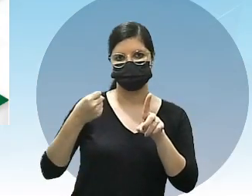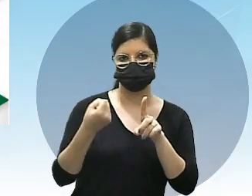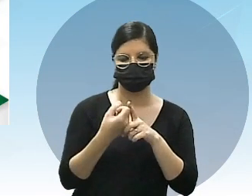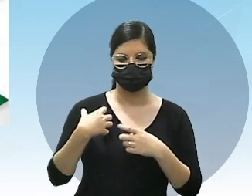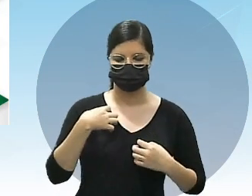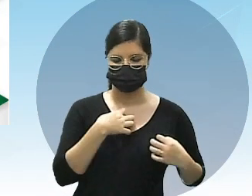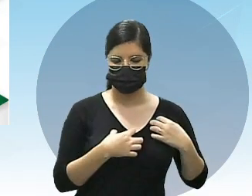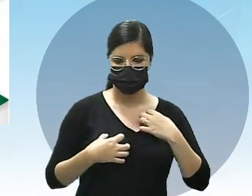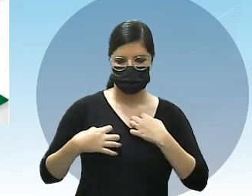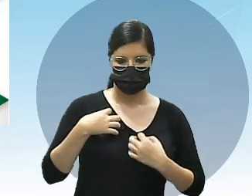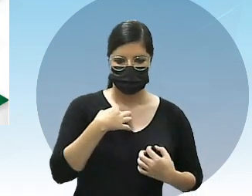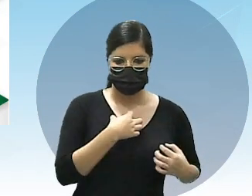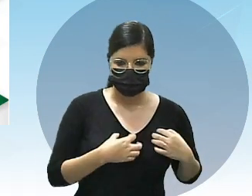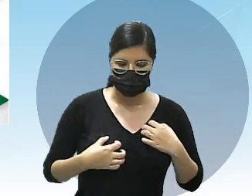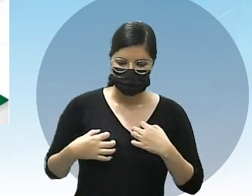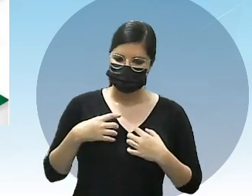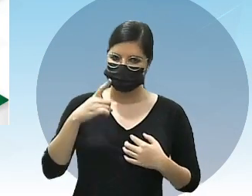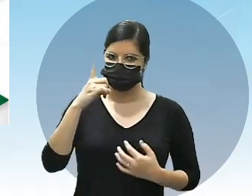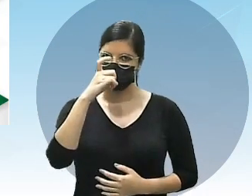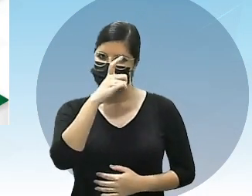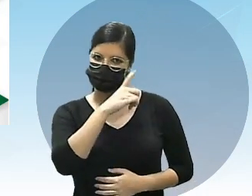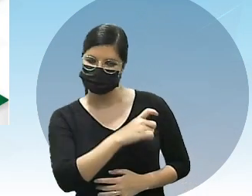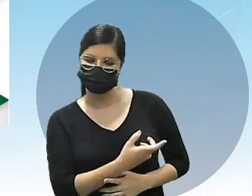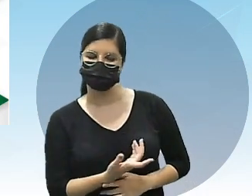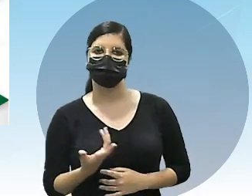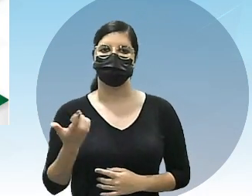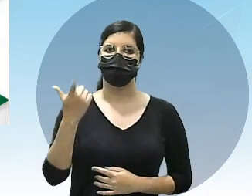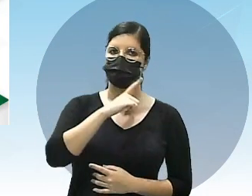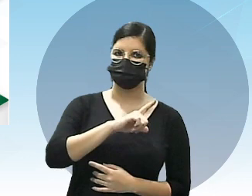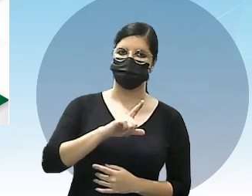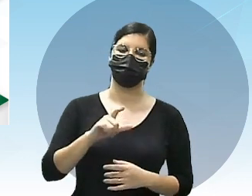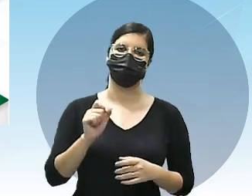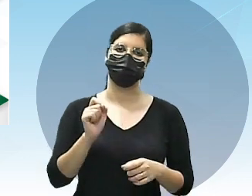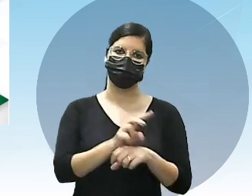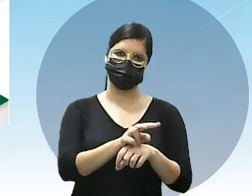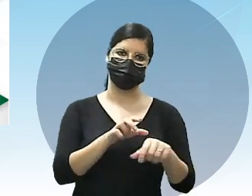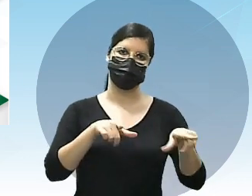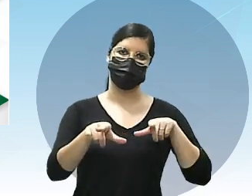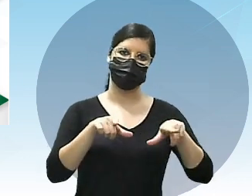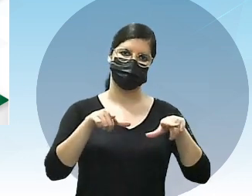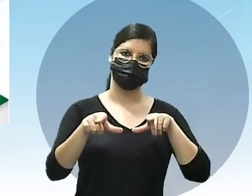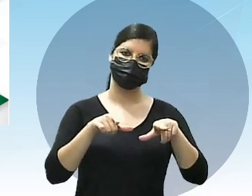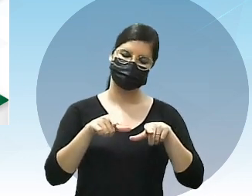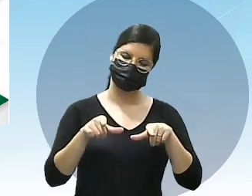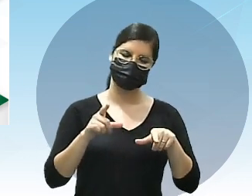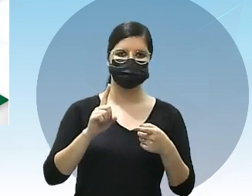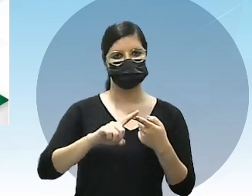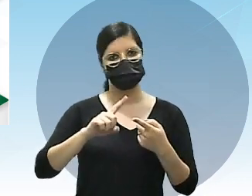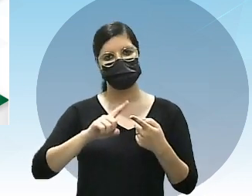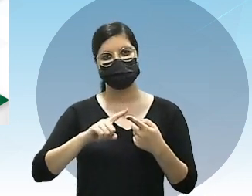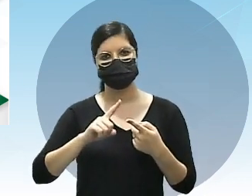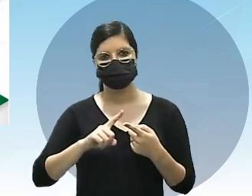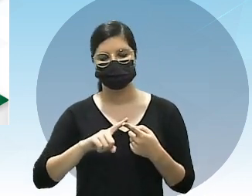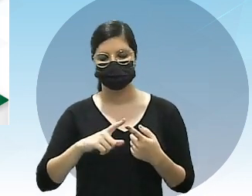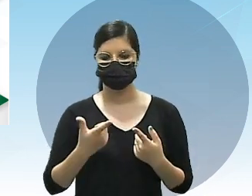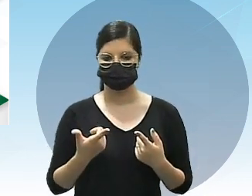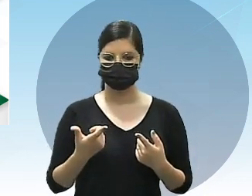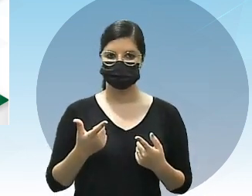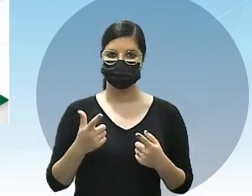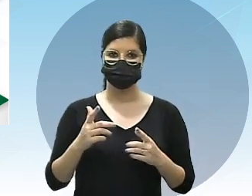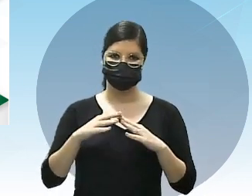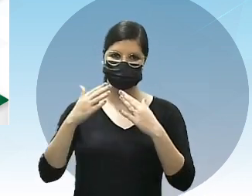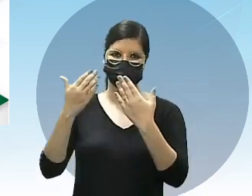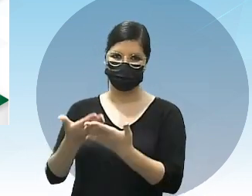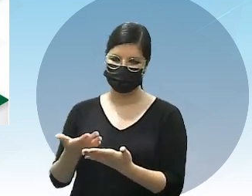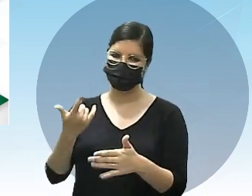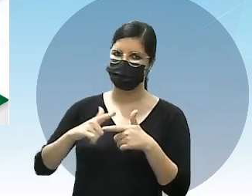angústia e é está tendo dificuldades para conseguir emprego na a grande dificuldade da realidade das